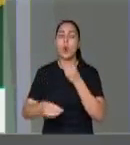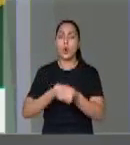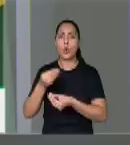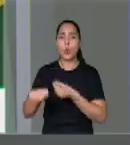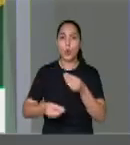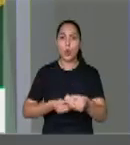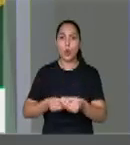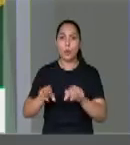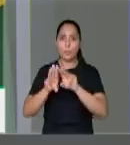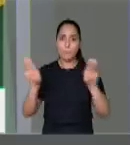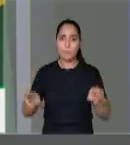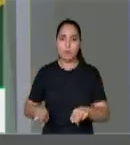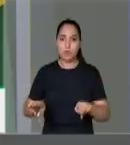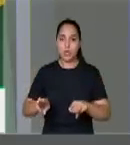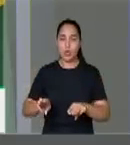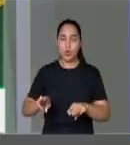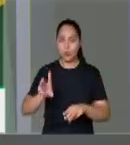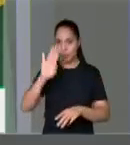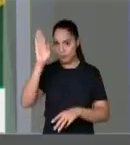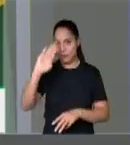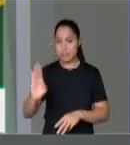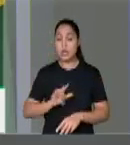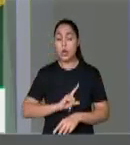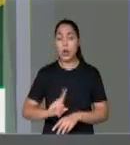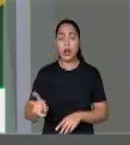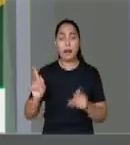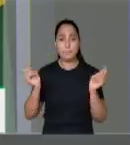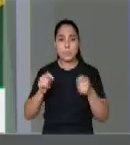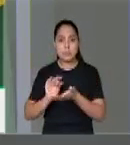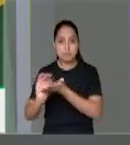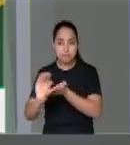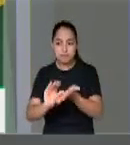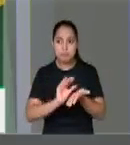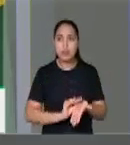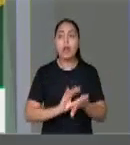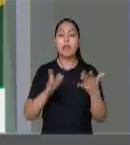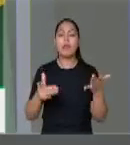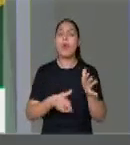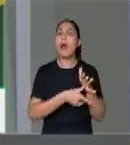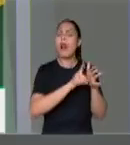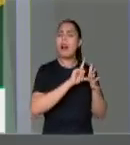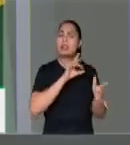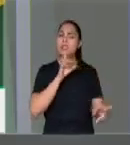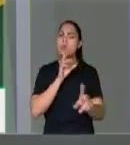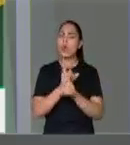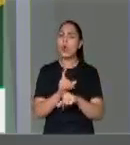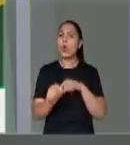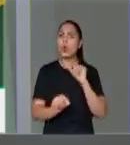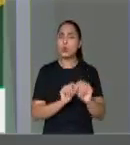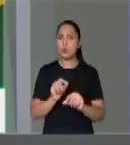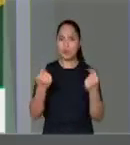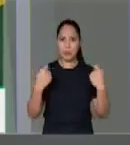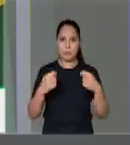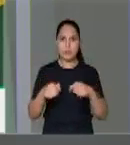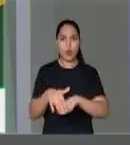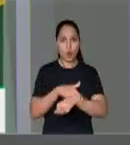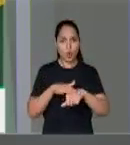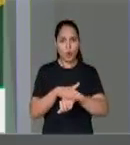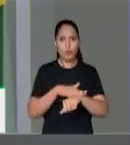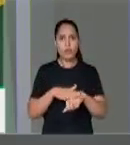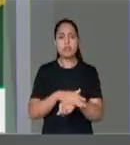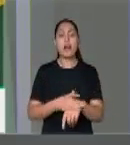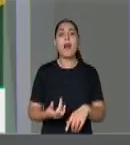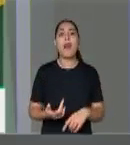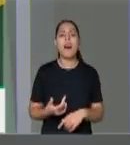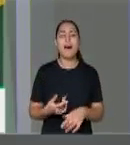parlamentares, solicitando o apoio da bancada. E eu falei no encontro que antes da gente procurar fazer novos investimentos no sentido